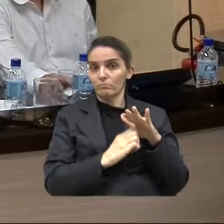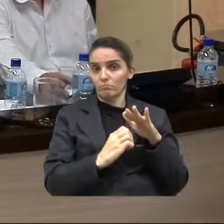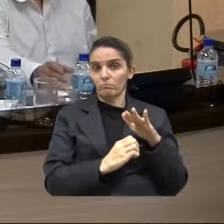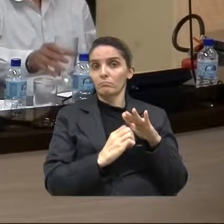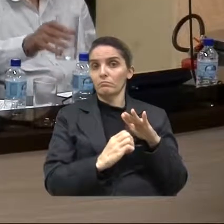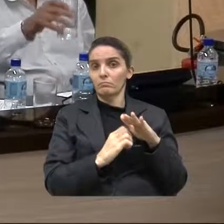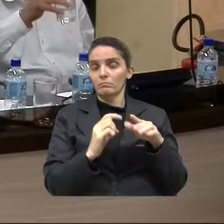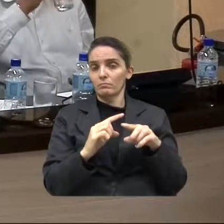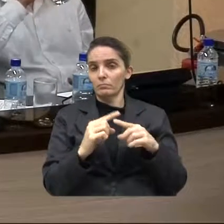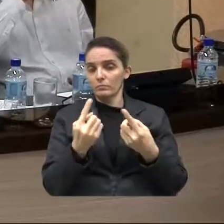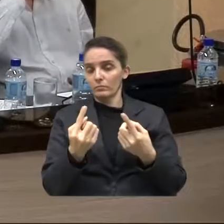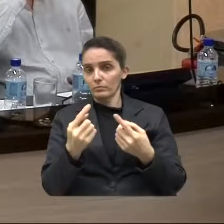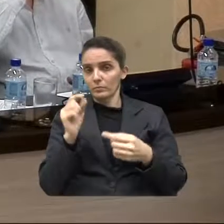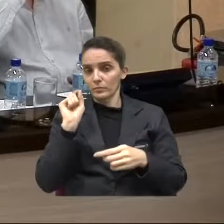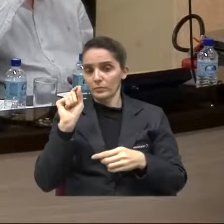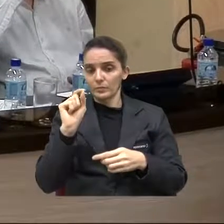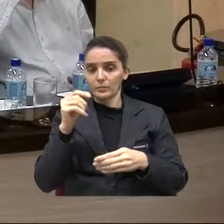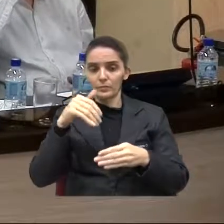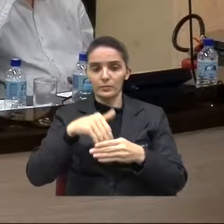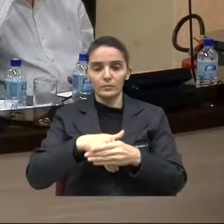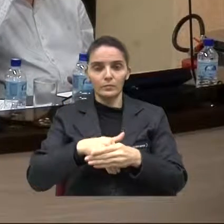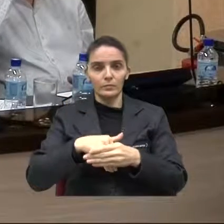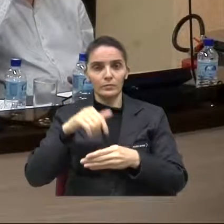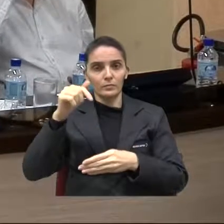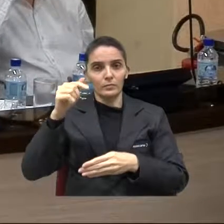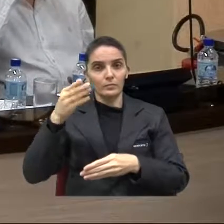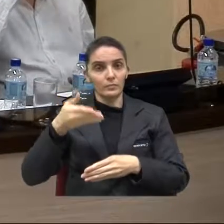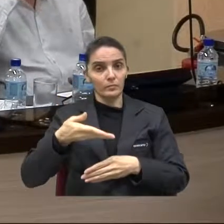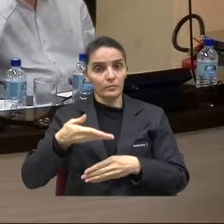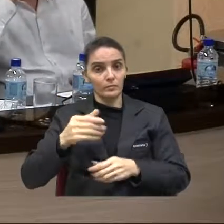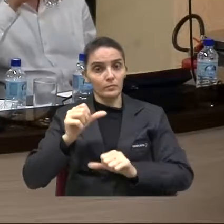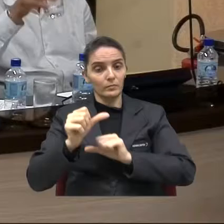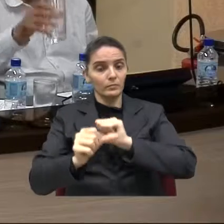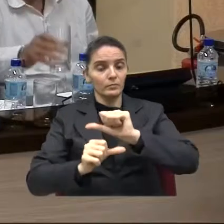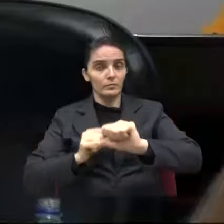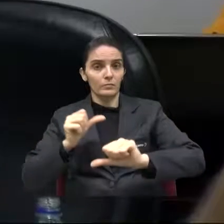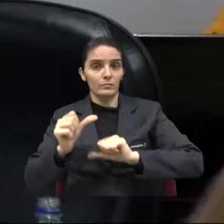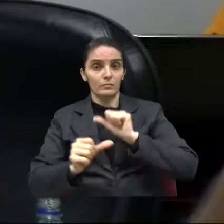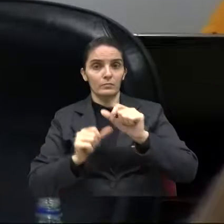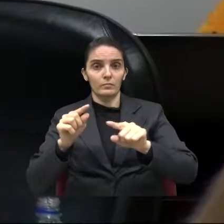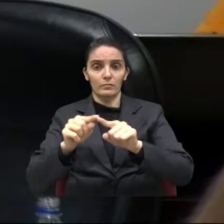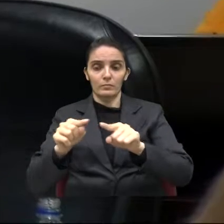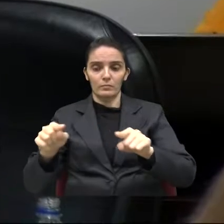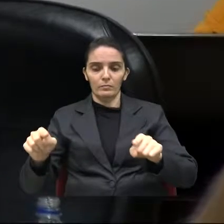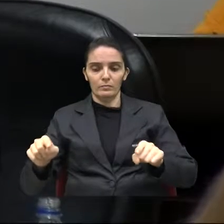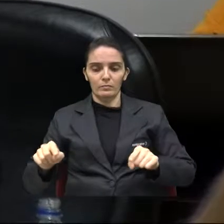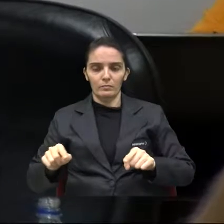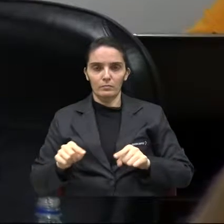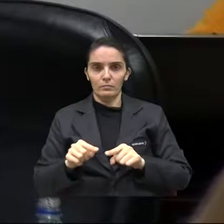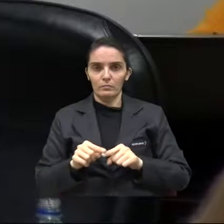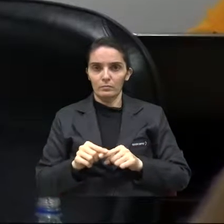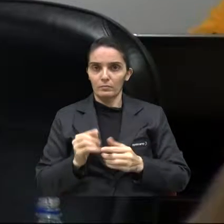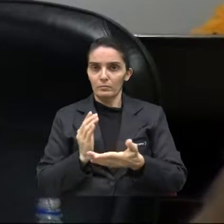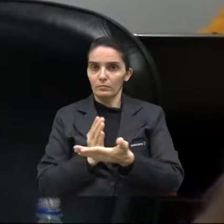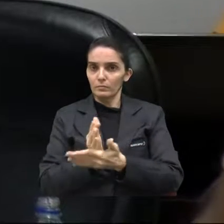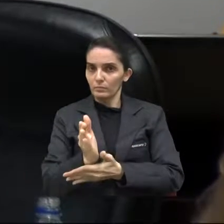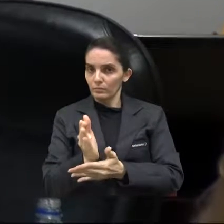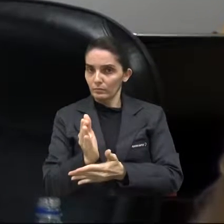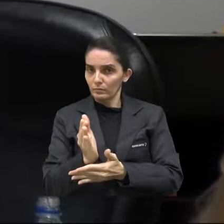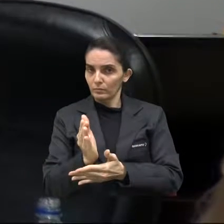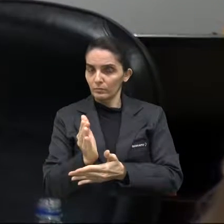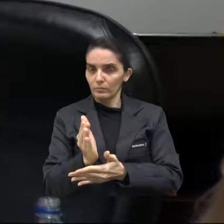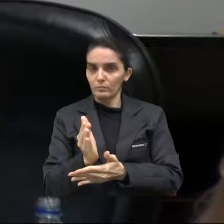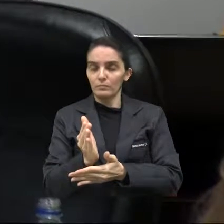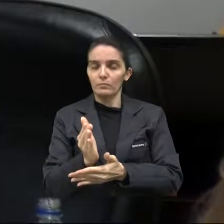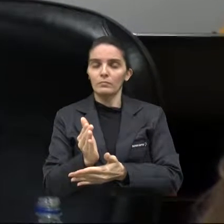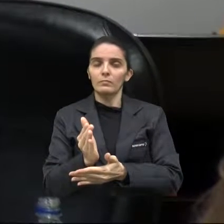E o que nós vamos votar ali agora é a mudança de zoneamento. Nós vamos aprovar ali